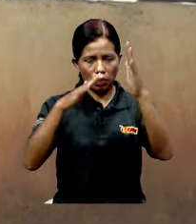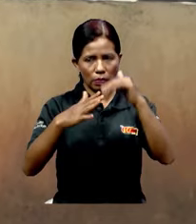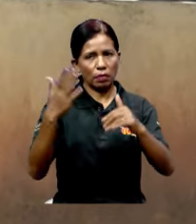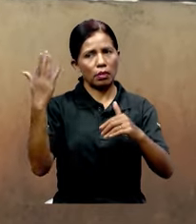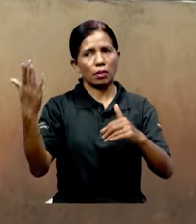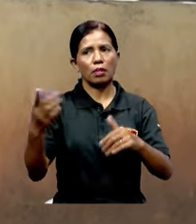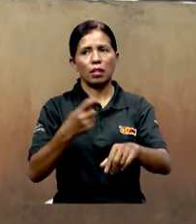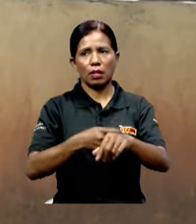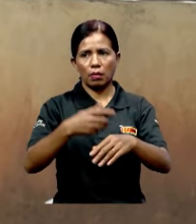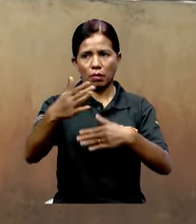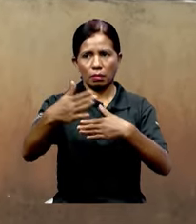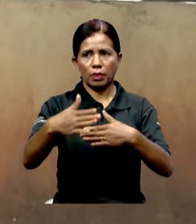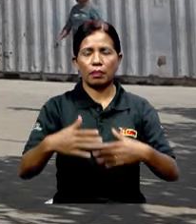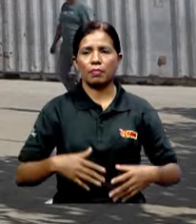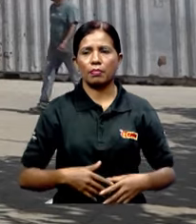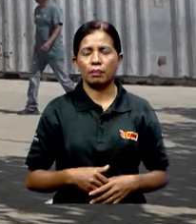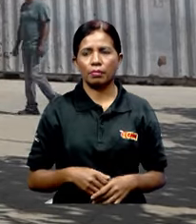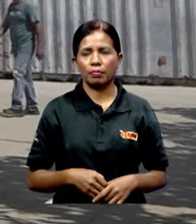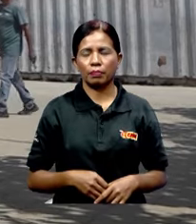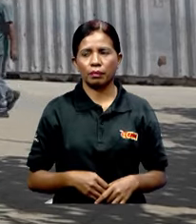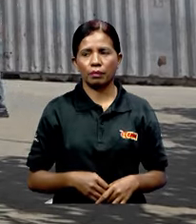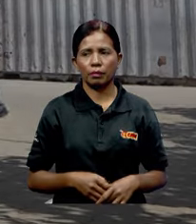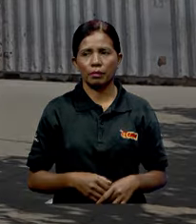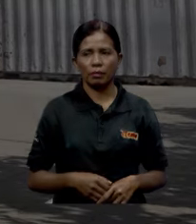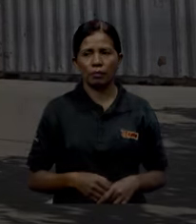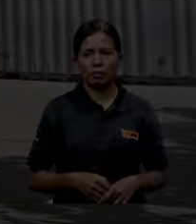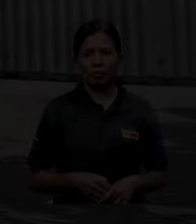refere e a tempo badak. Gasparinha de Souza, Lamberto da Silva e GMN.